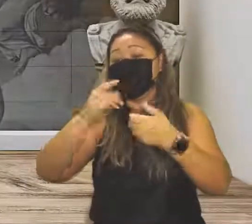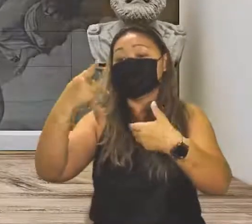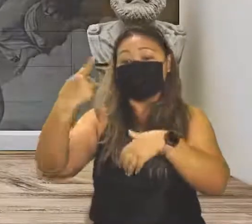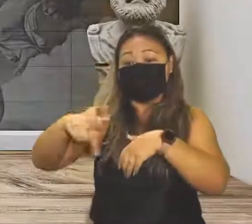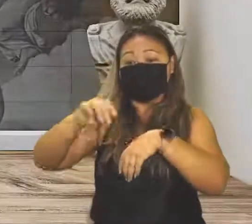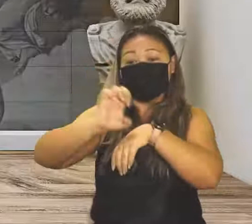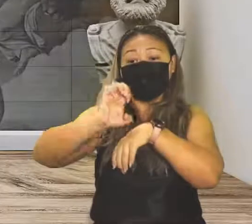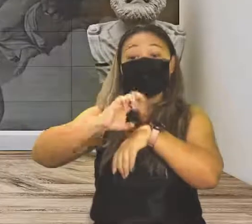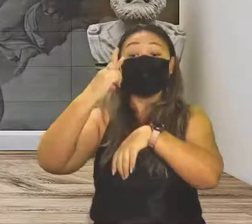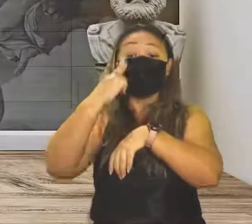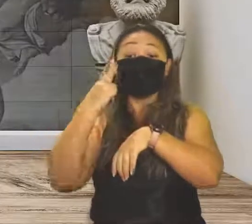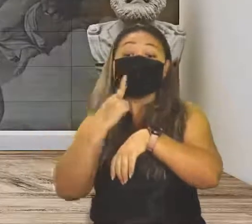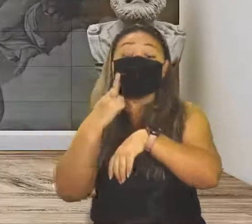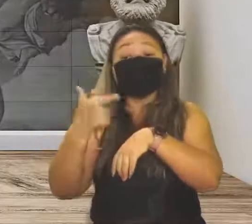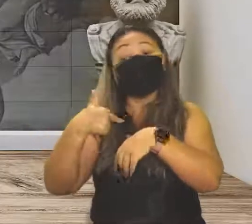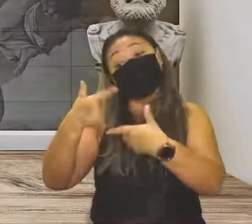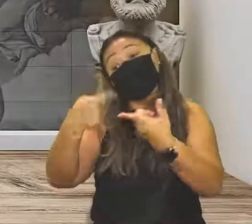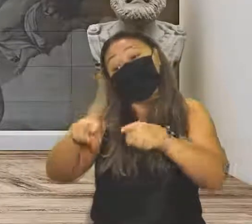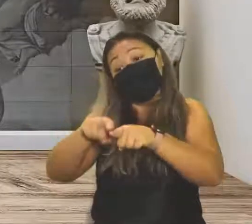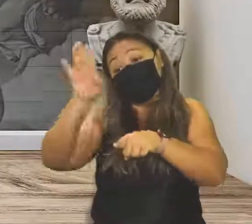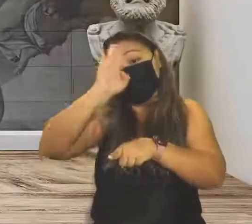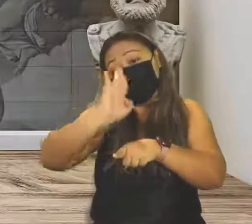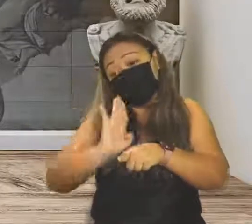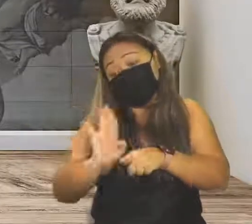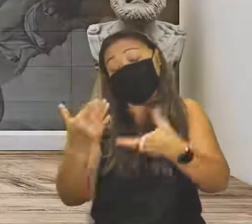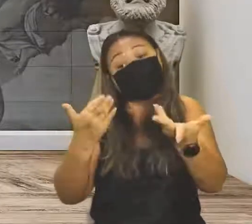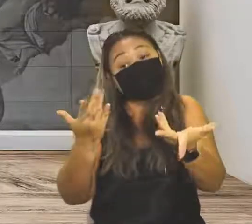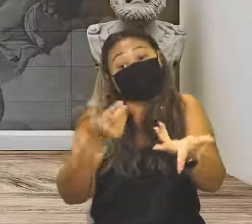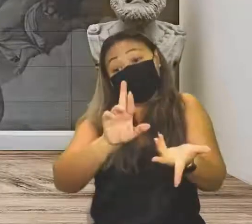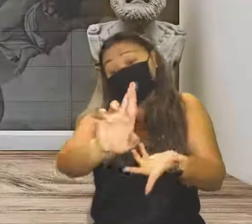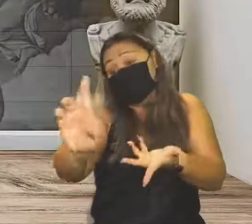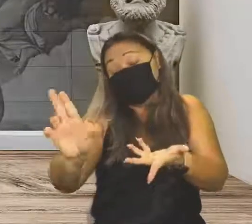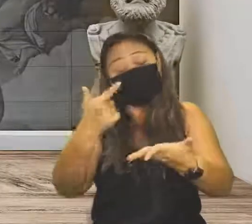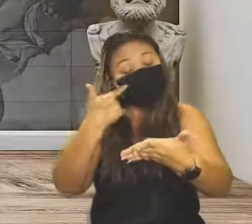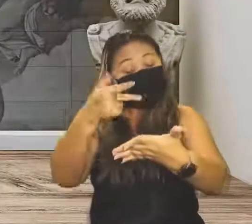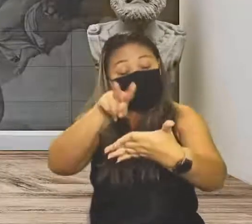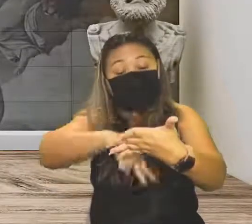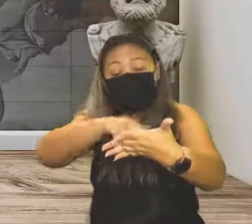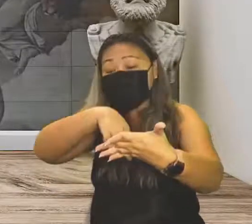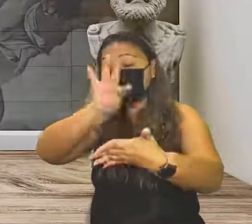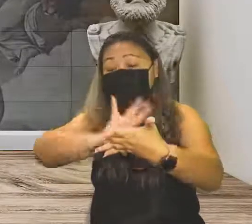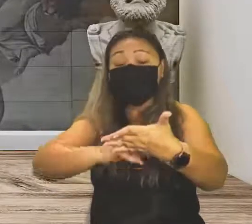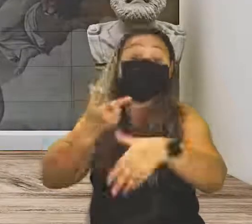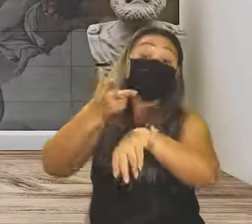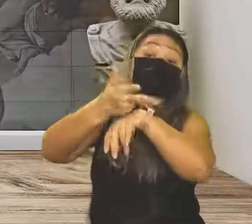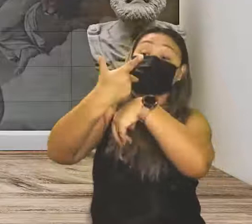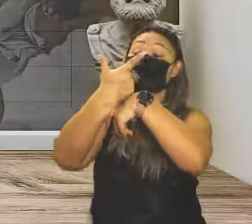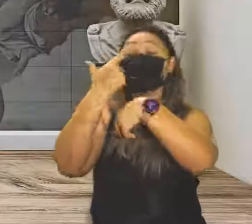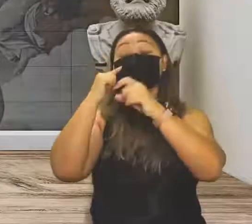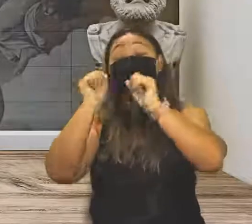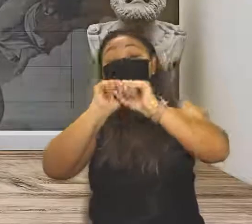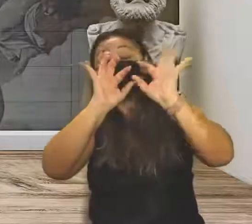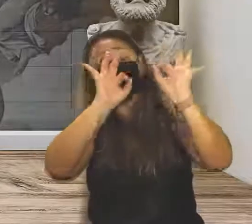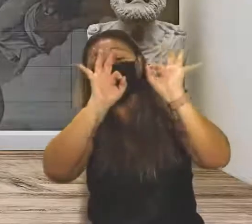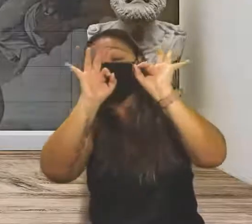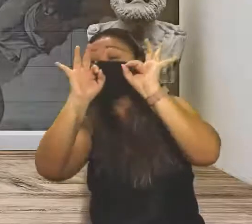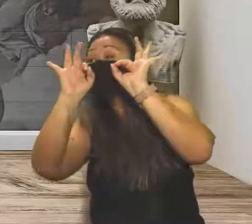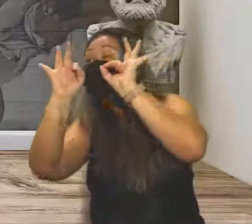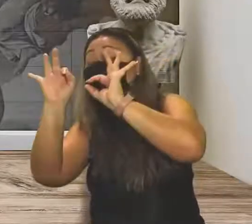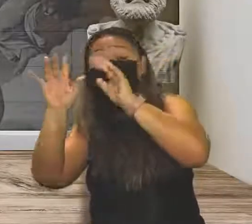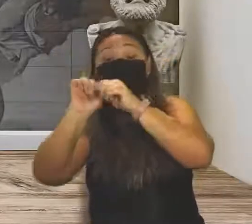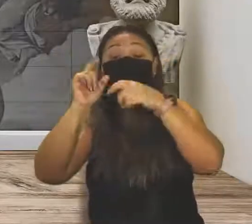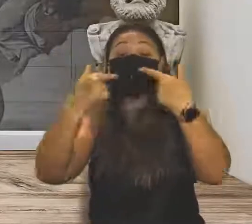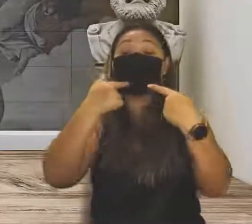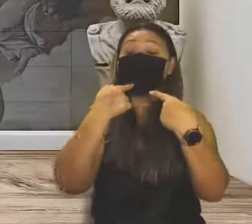Rondônia, regionais ou até do Brasil. Aí eu vou ler o texto, eu vou ver o vídeo, aí eu vou dar